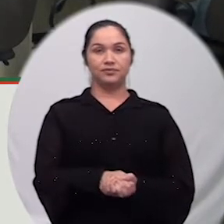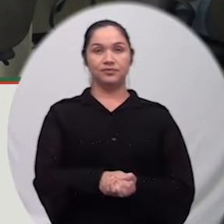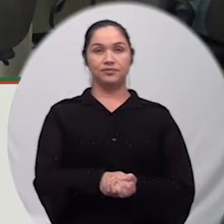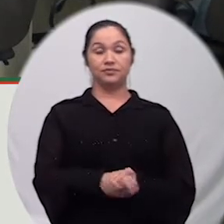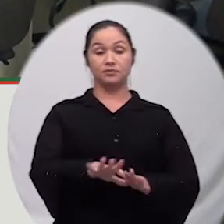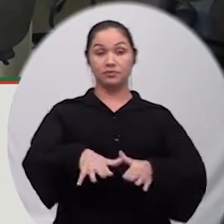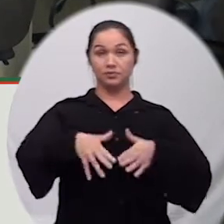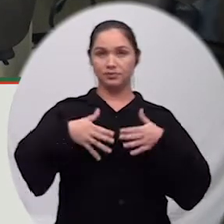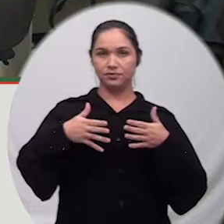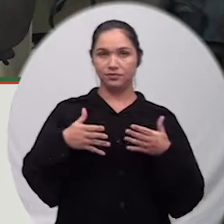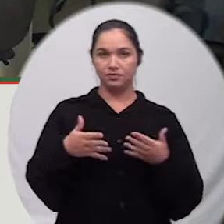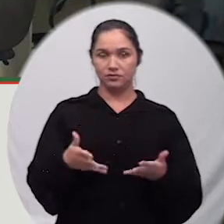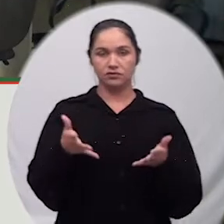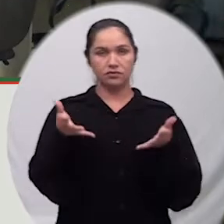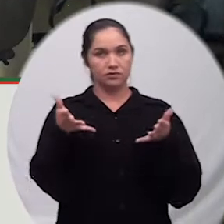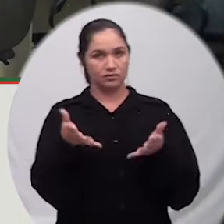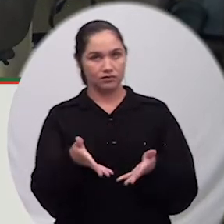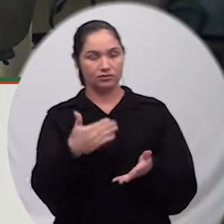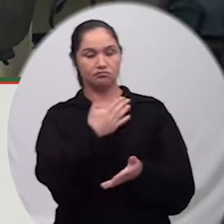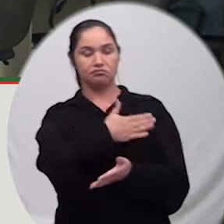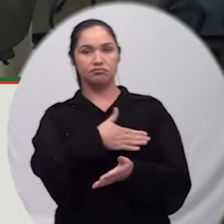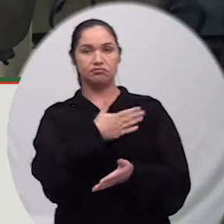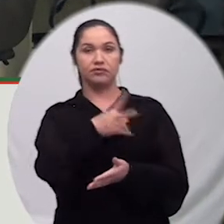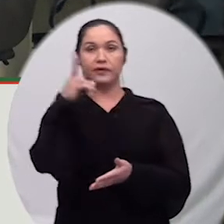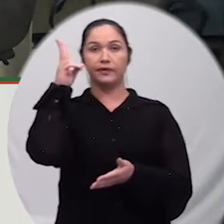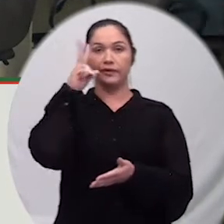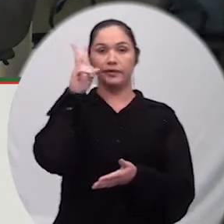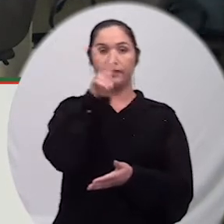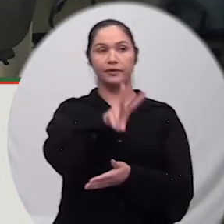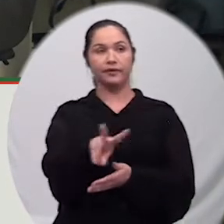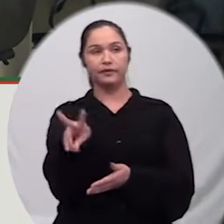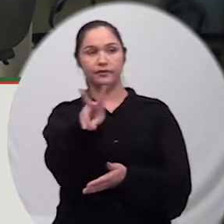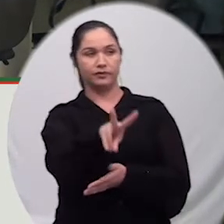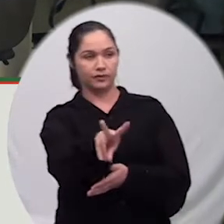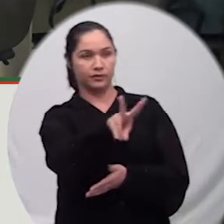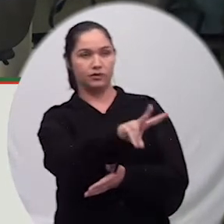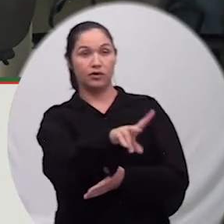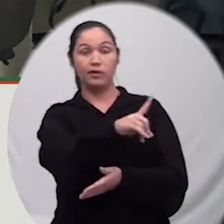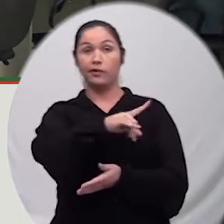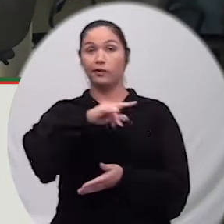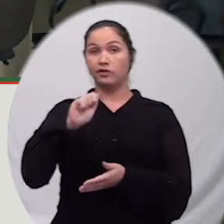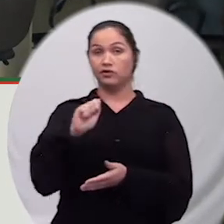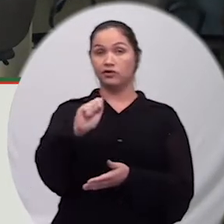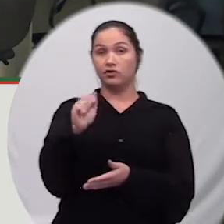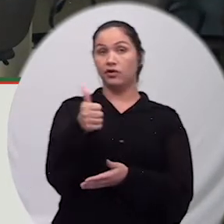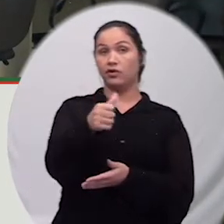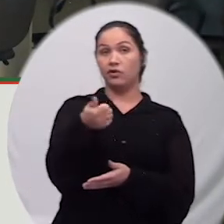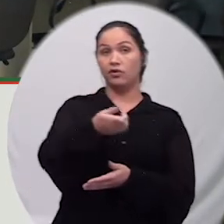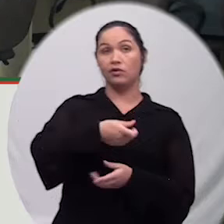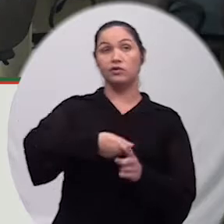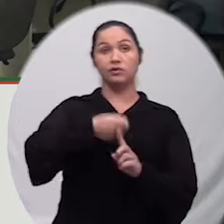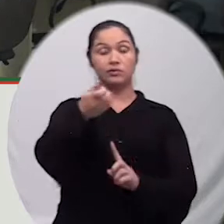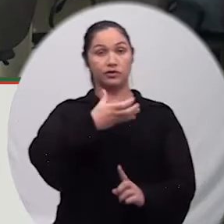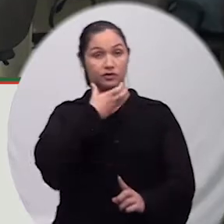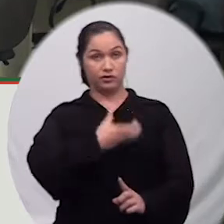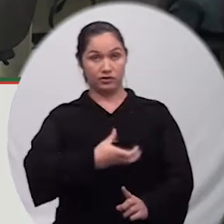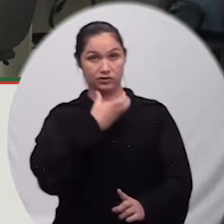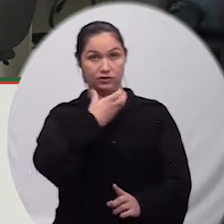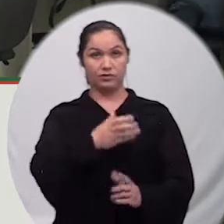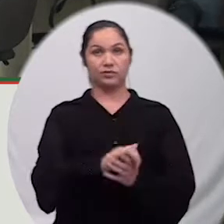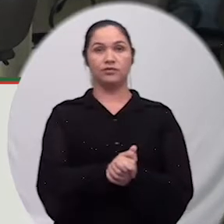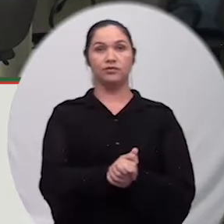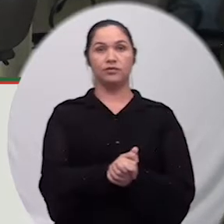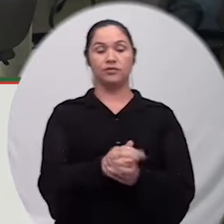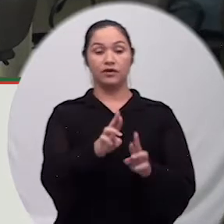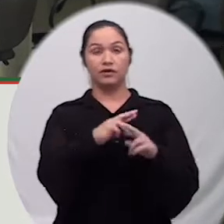Na oportunidade, gostaria de relembrar aos senhores vereadores que no dia 11 de dezembro do ano corrente,